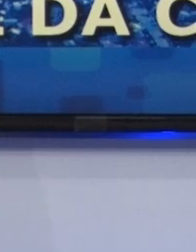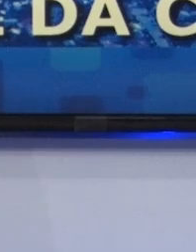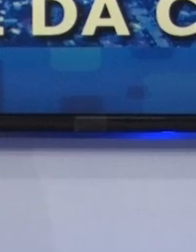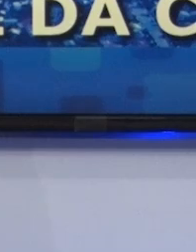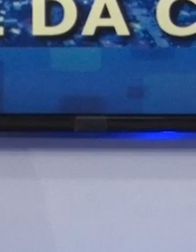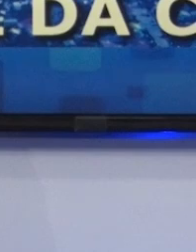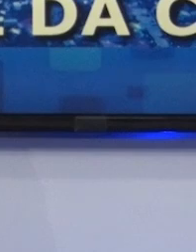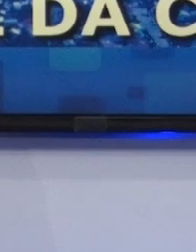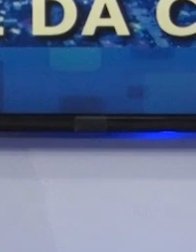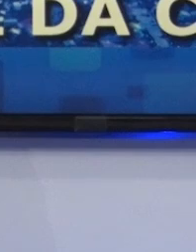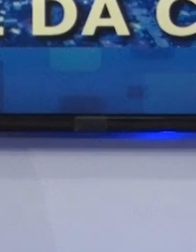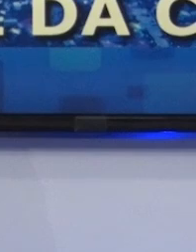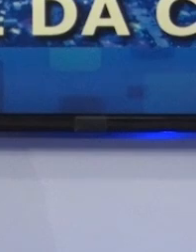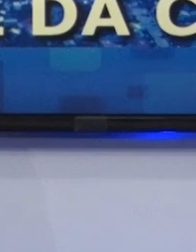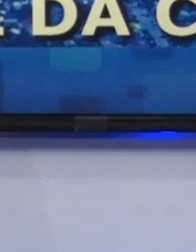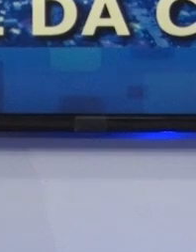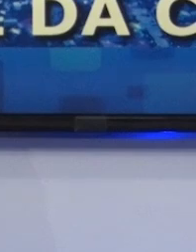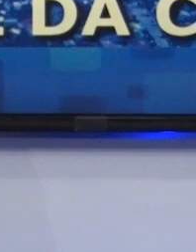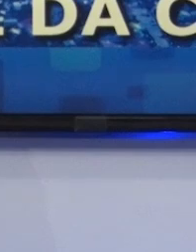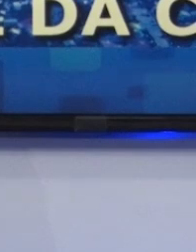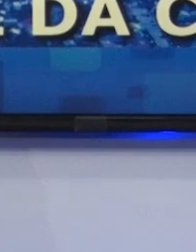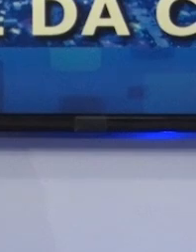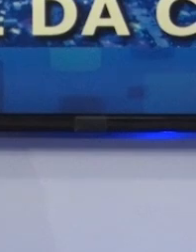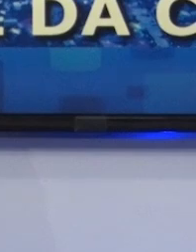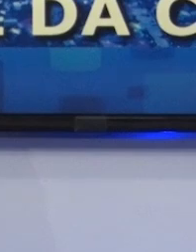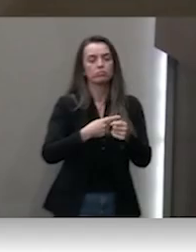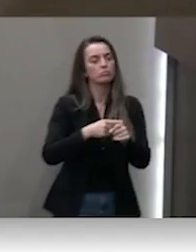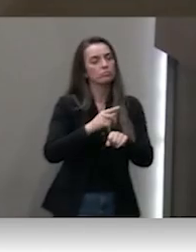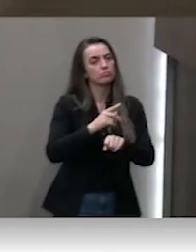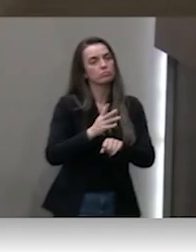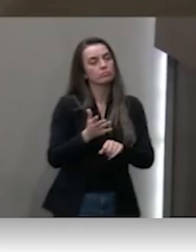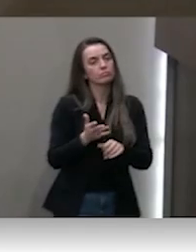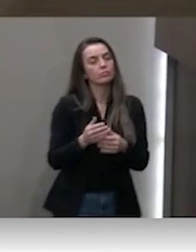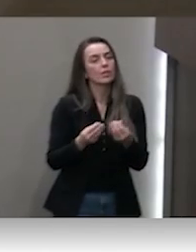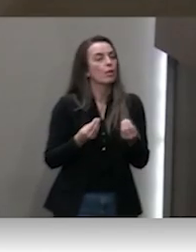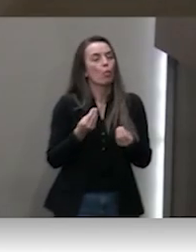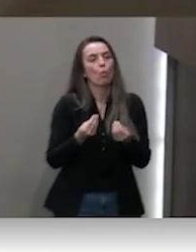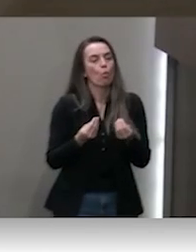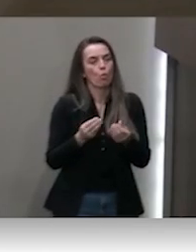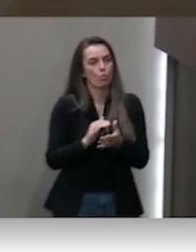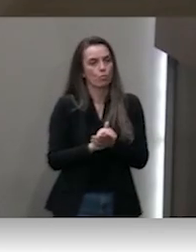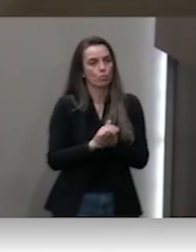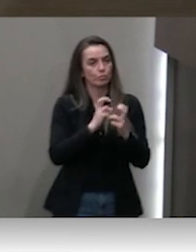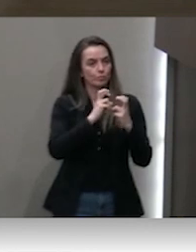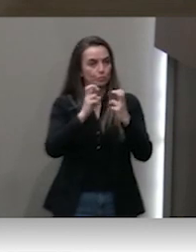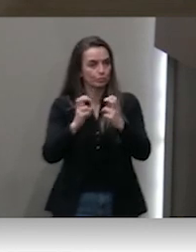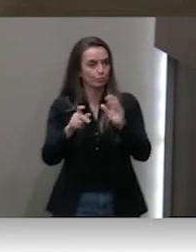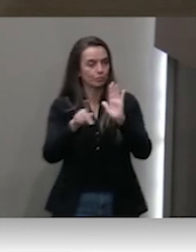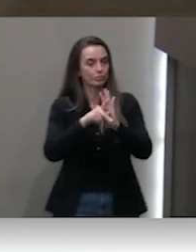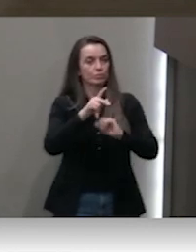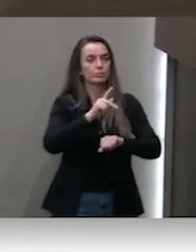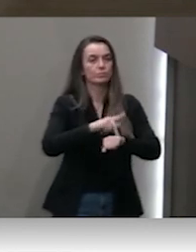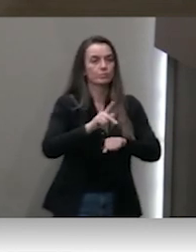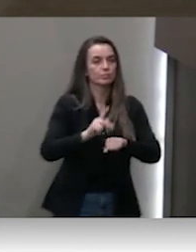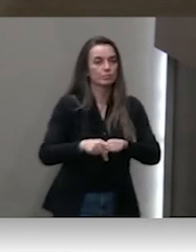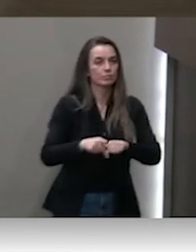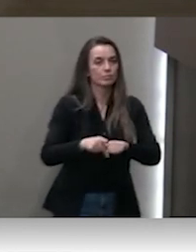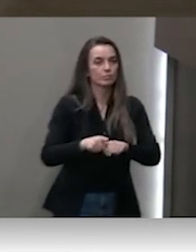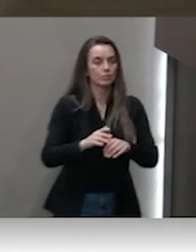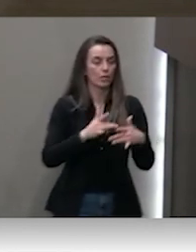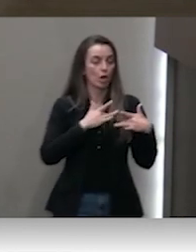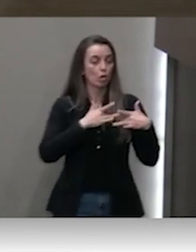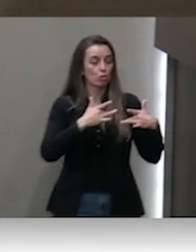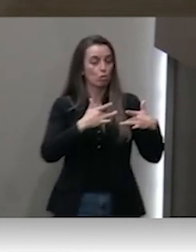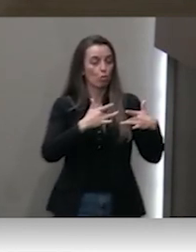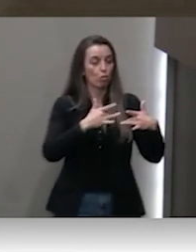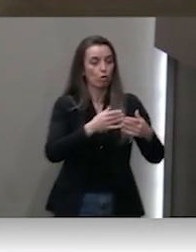administração municipal sobre o transporte escolar. Os ônibus do município do transporte escolar servem para